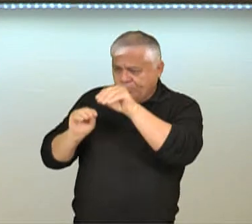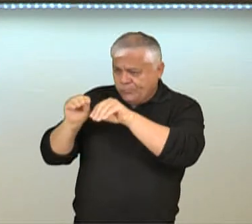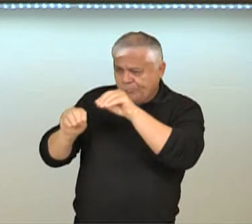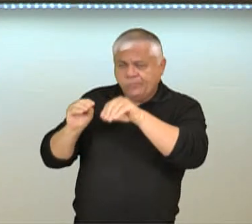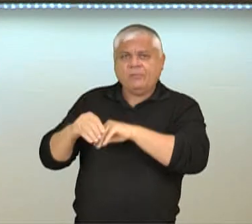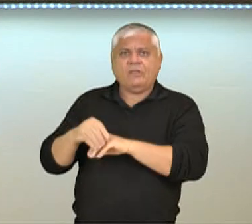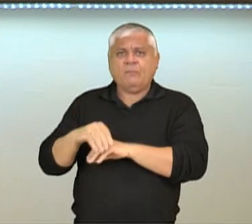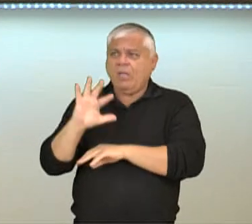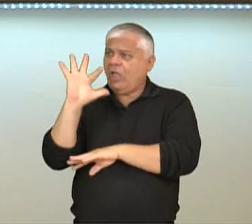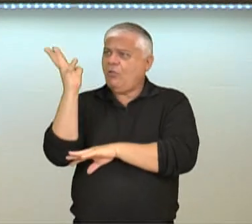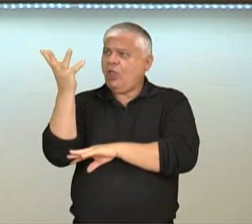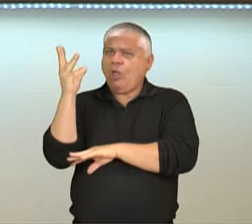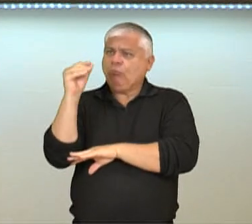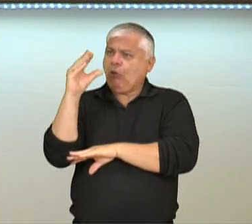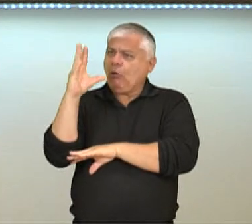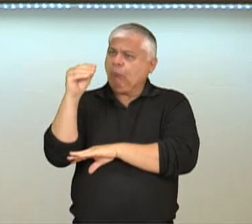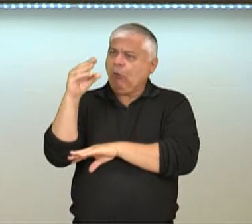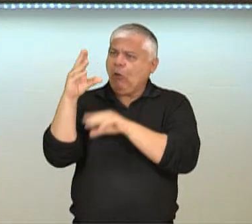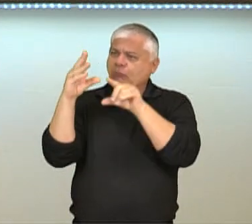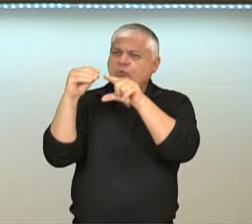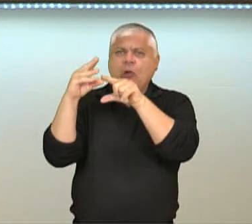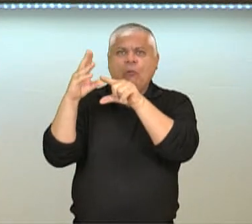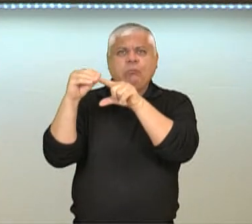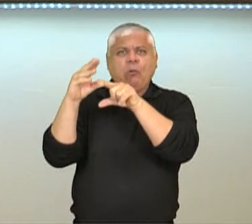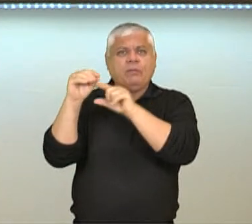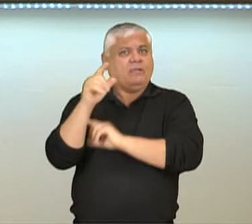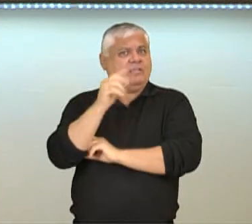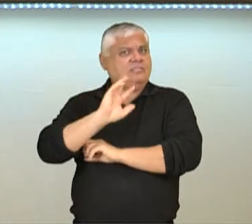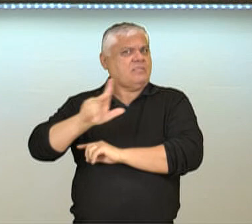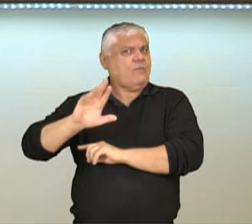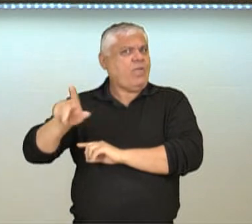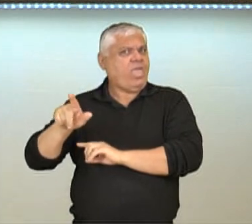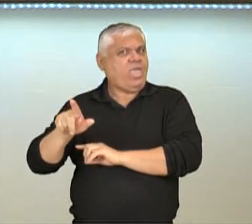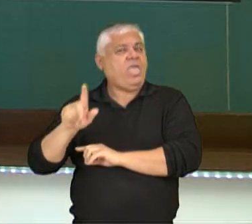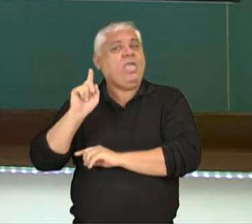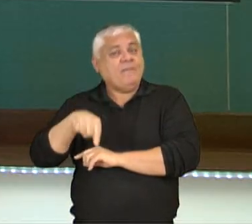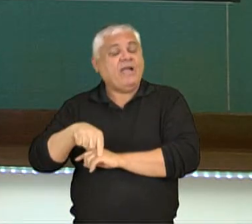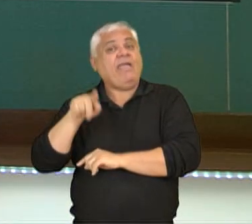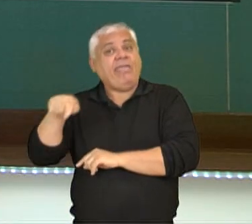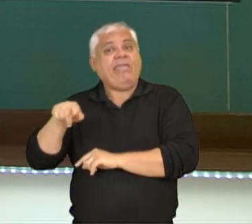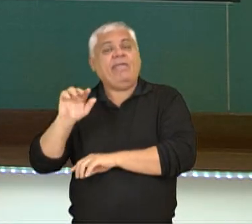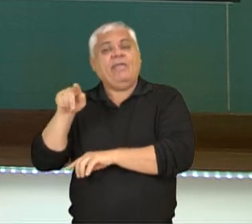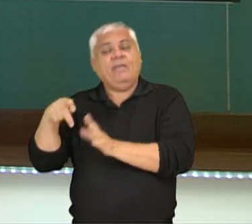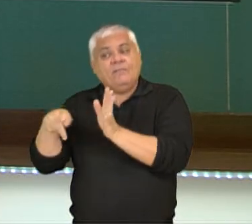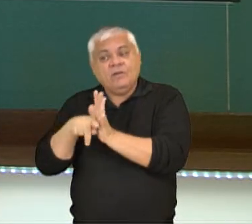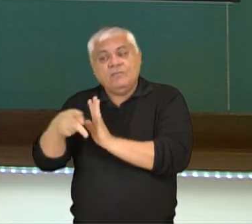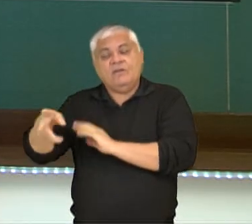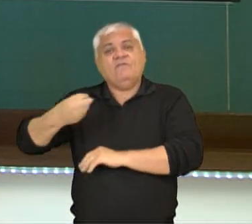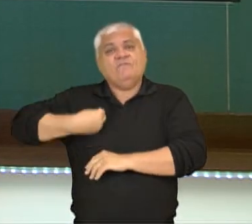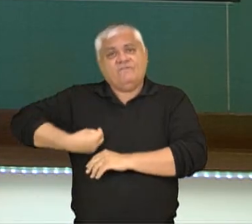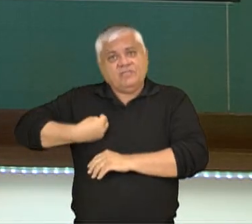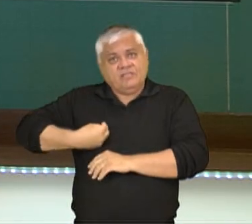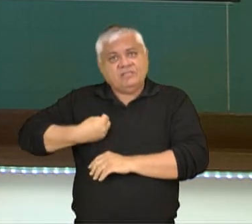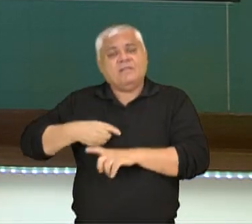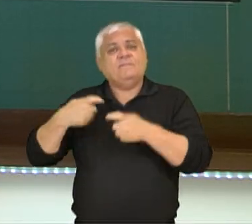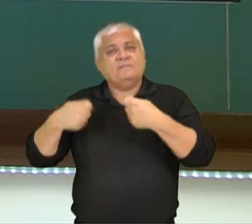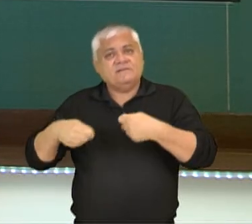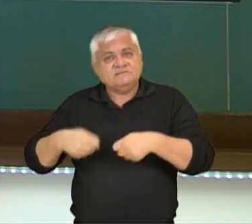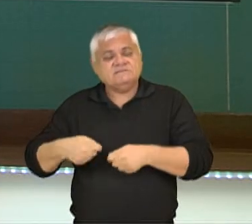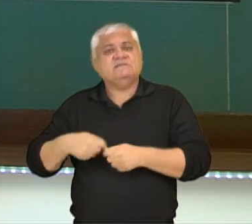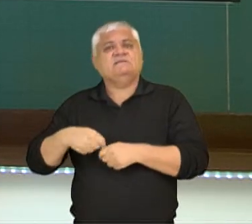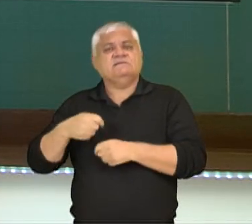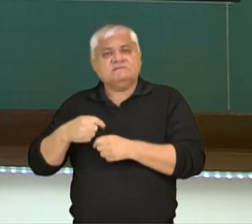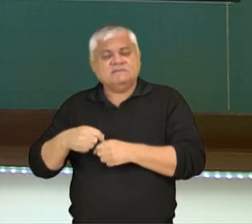observar a boca ali. Claro que não, nós estamos falando de uma outra espécie, mas nós estamos falando de um ser vivo e ela precisa sim